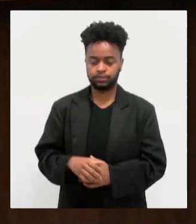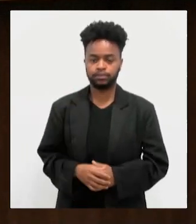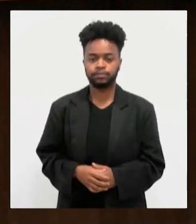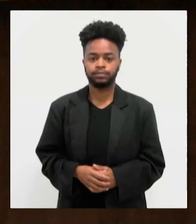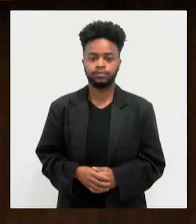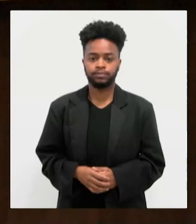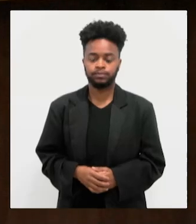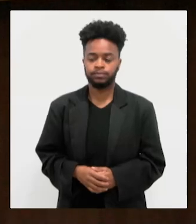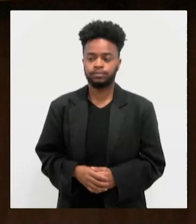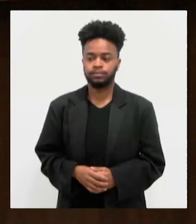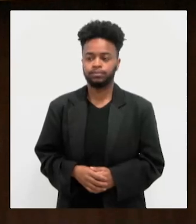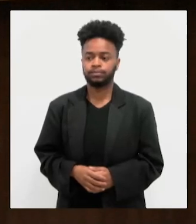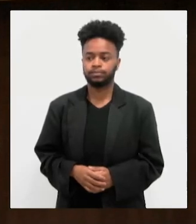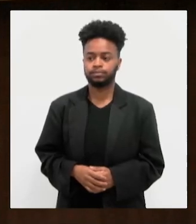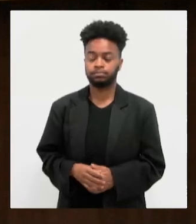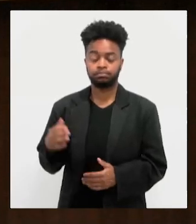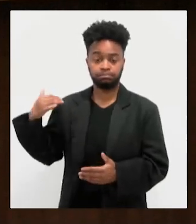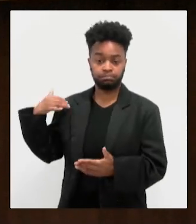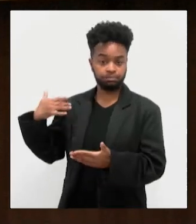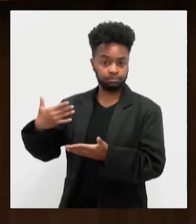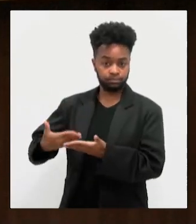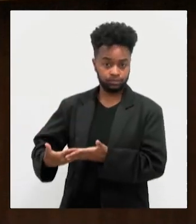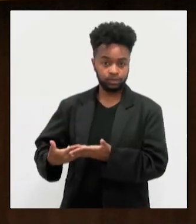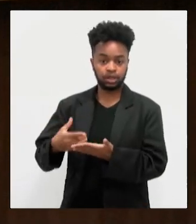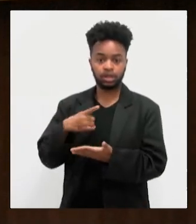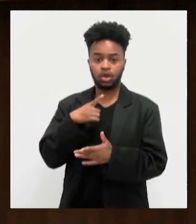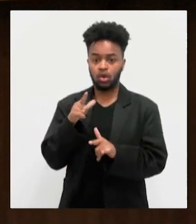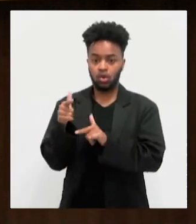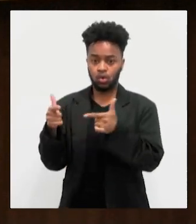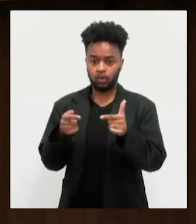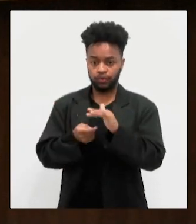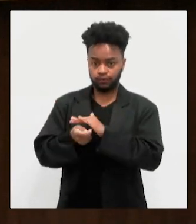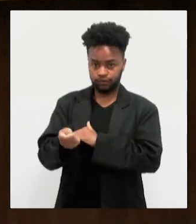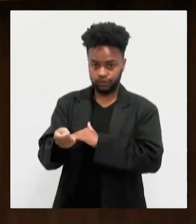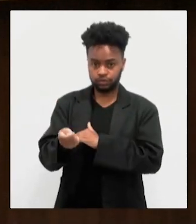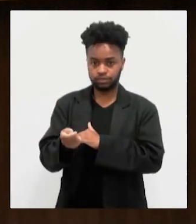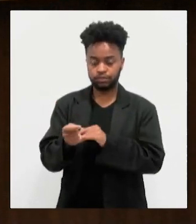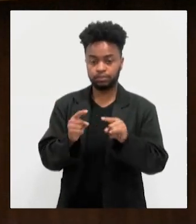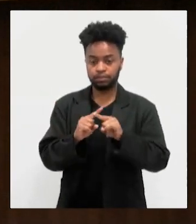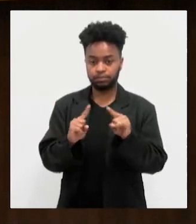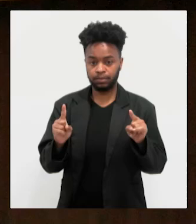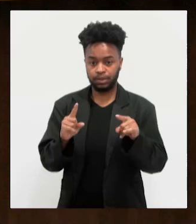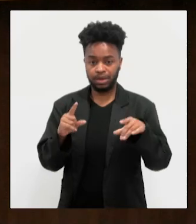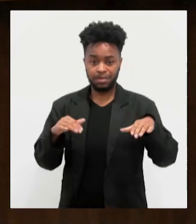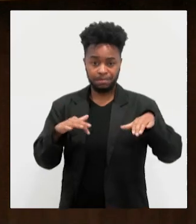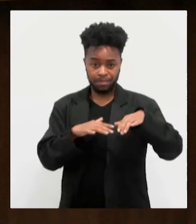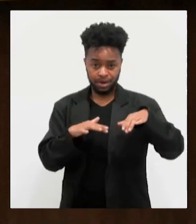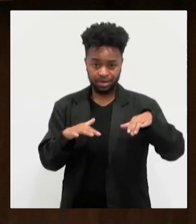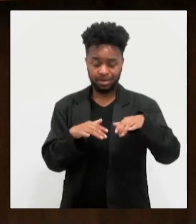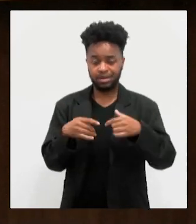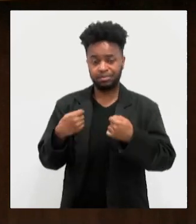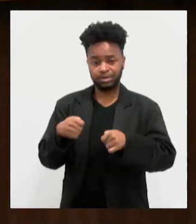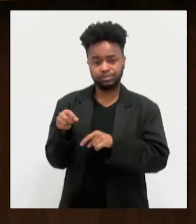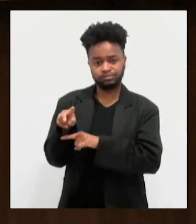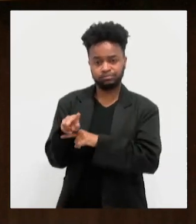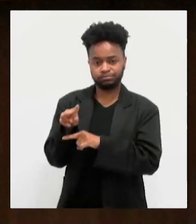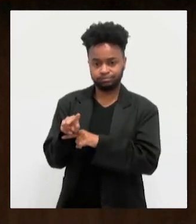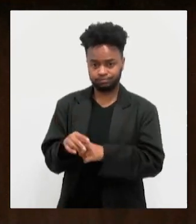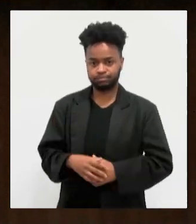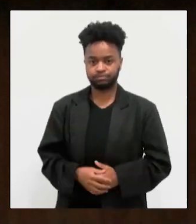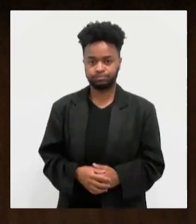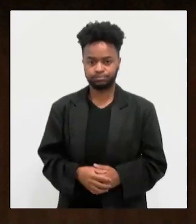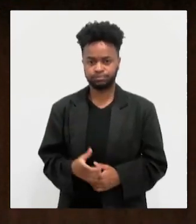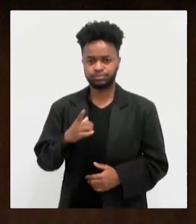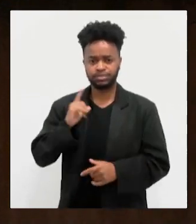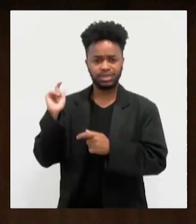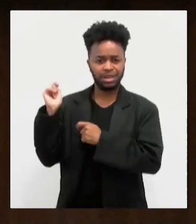E de lá para cá, alguns outros investimentos ocorreram, mas a Bahia precisa ser protegida. Lá tem